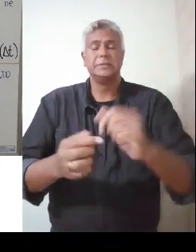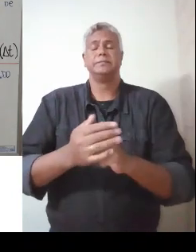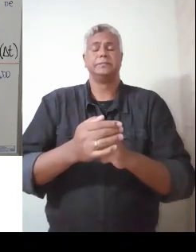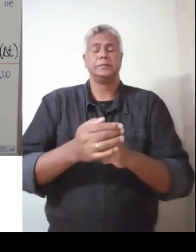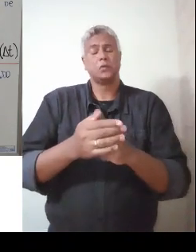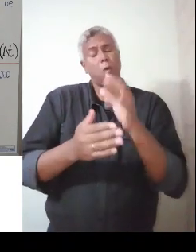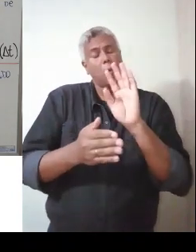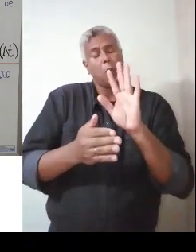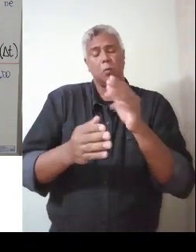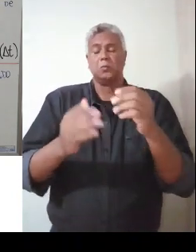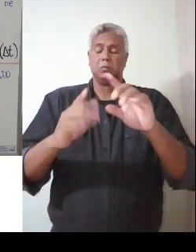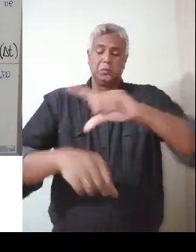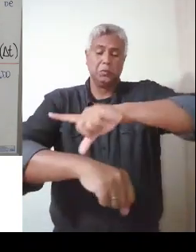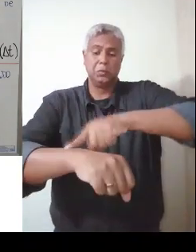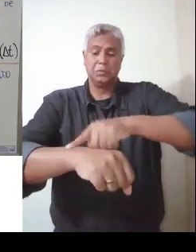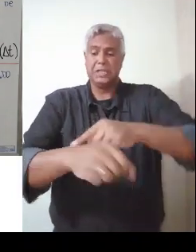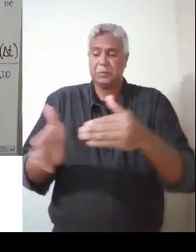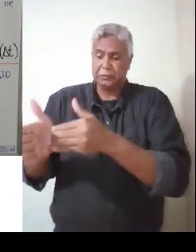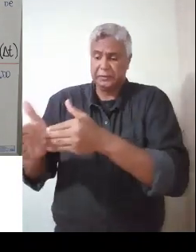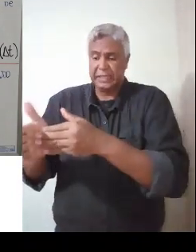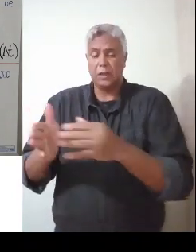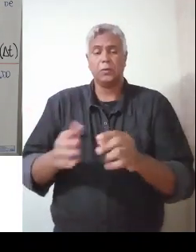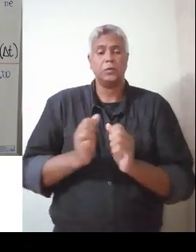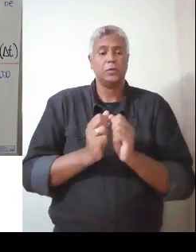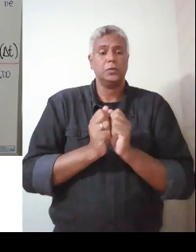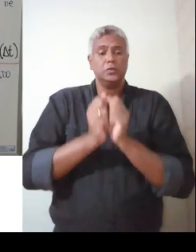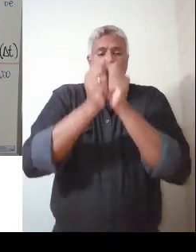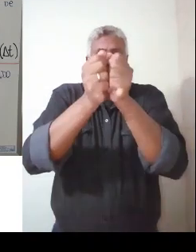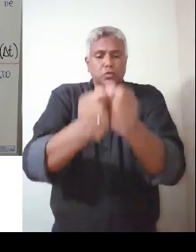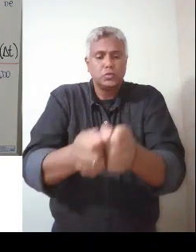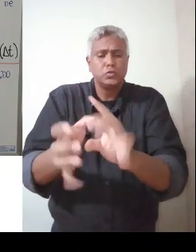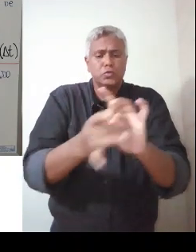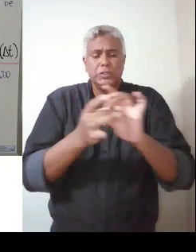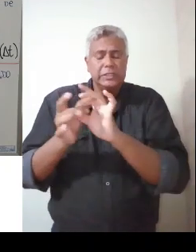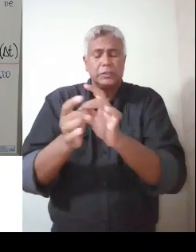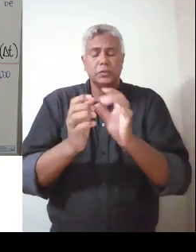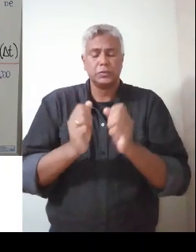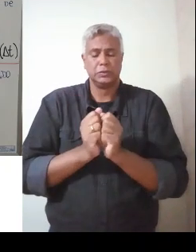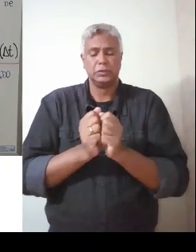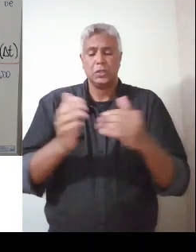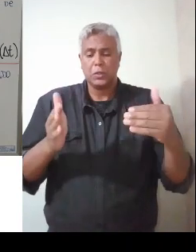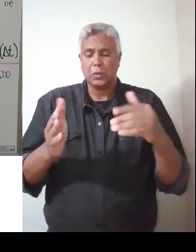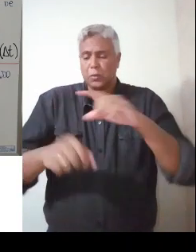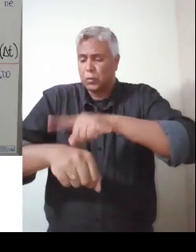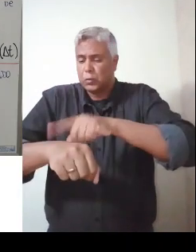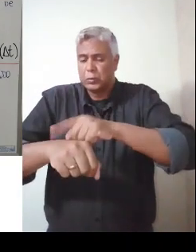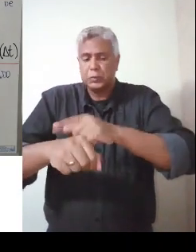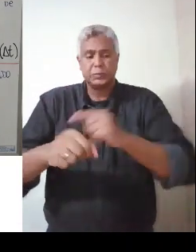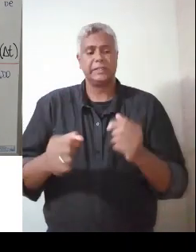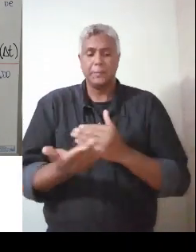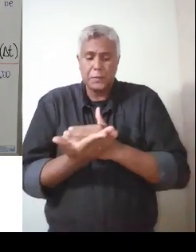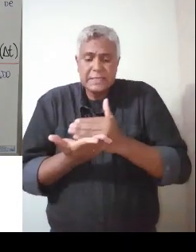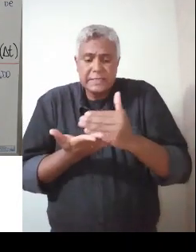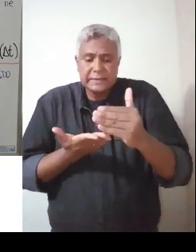entre dois eventos. Esses dois conceitos unidos, o conceito de deslocamento e o conceito de